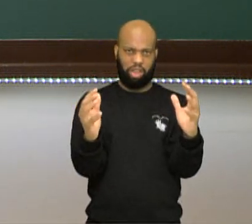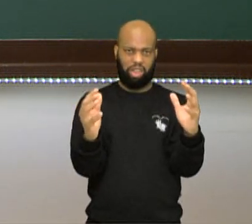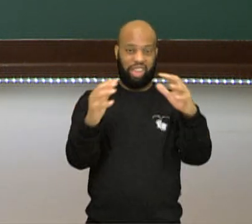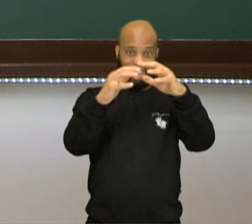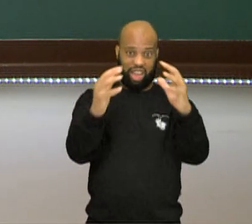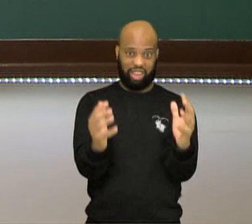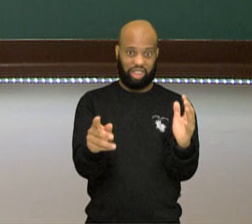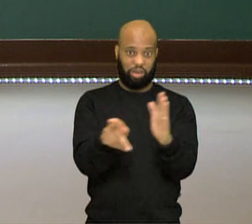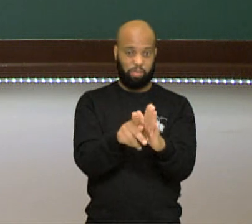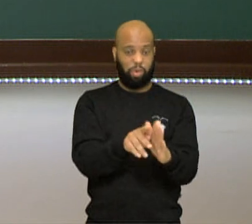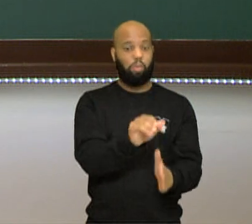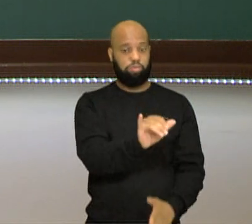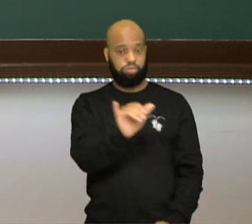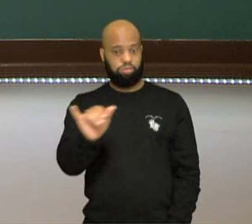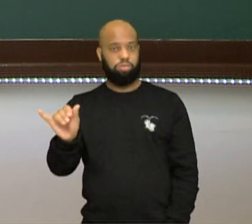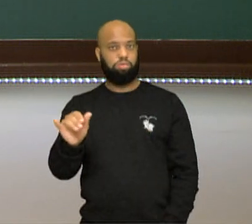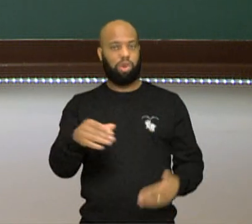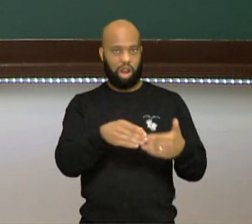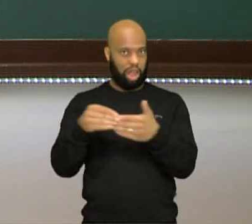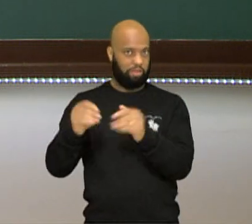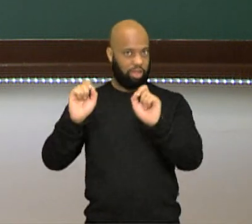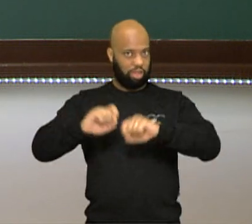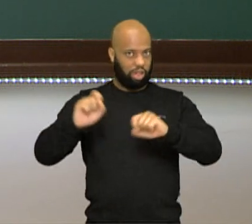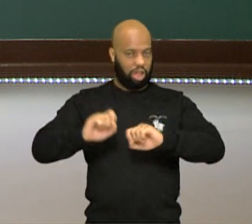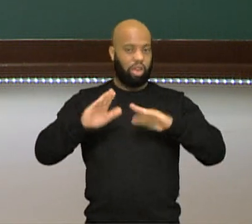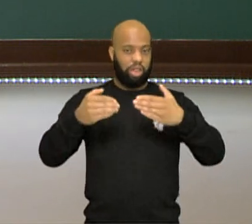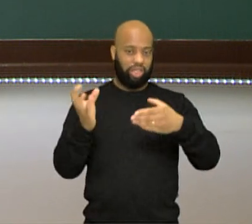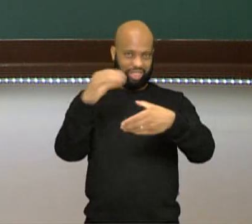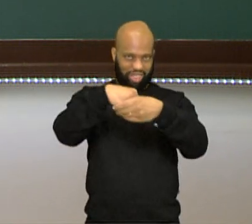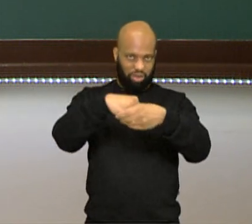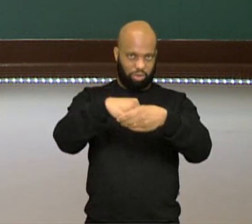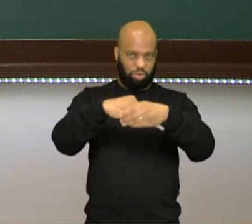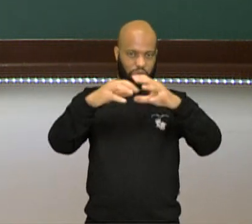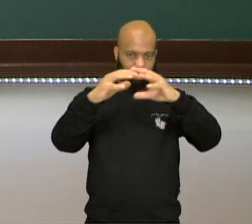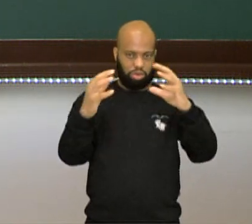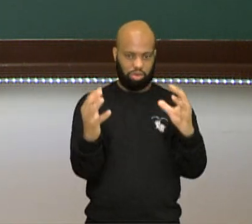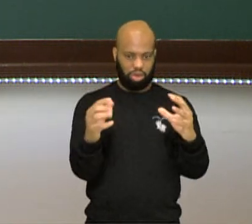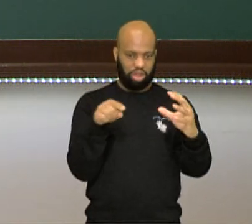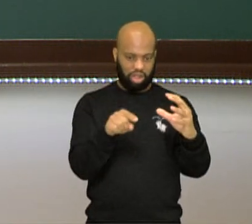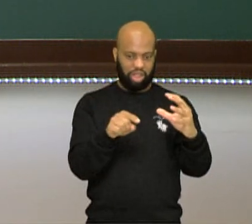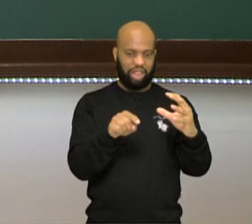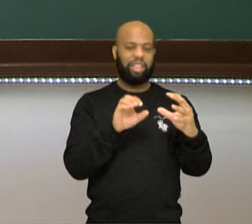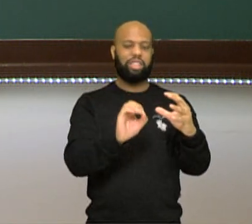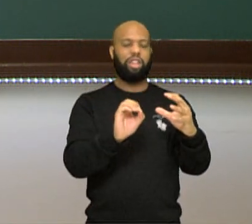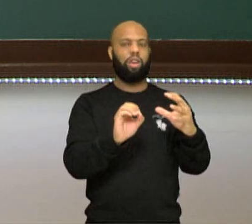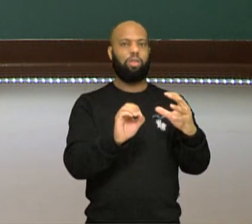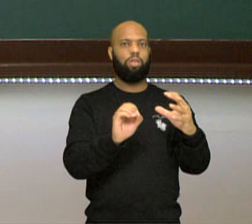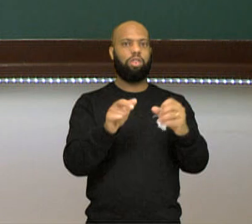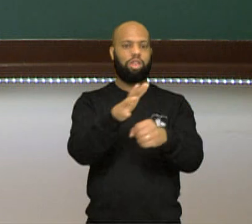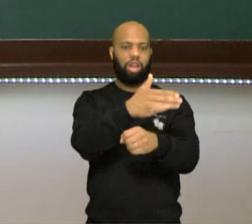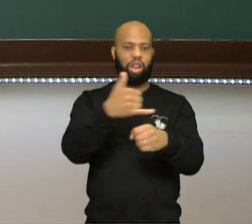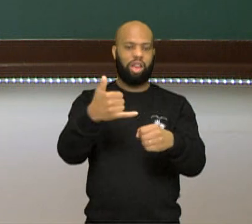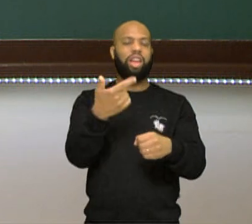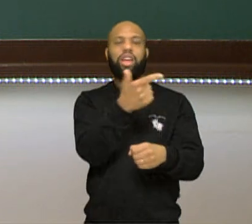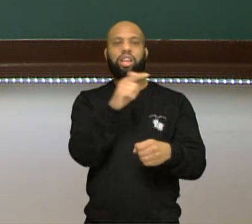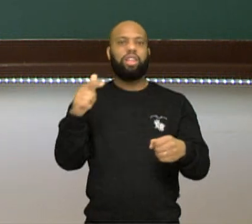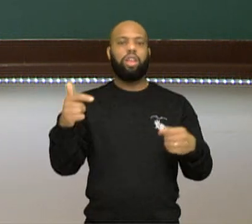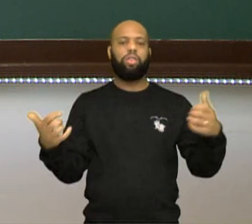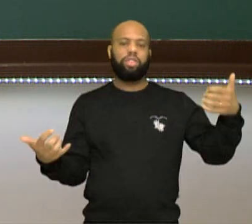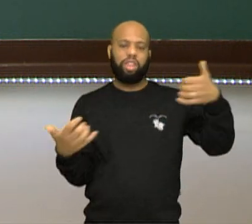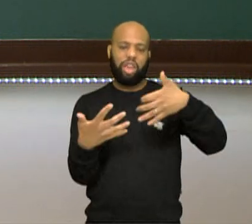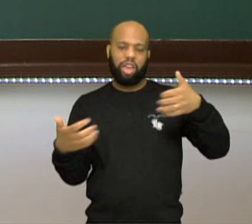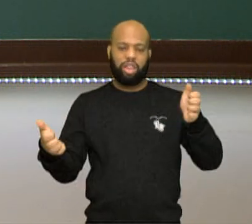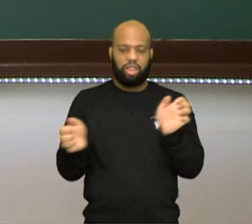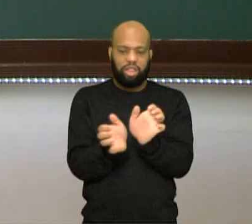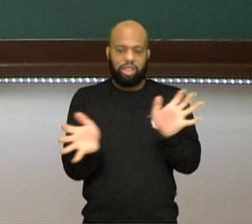condutor, uma capa esférica condutora, o interior dessa capa esférica tem carga elétrica igual a zero. Lá não tem campo elétrico atuando,